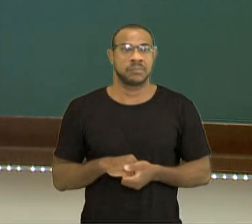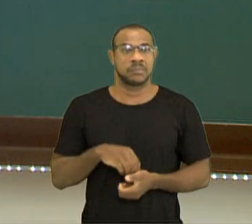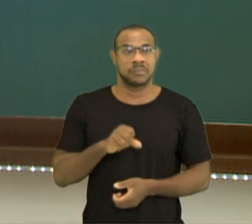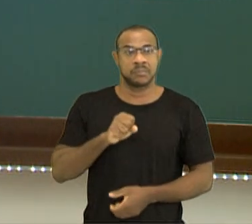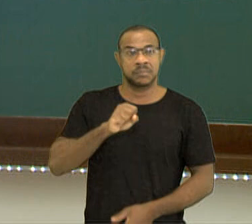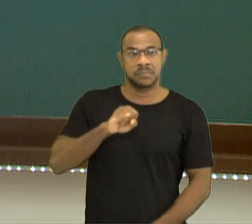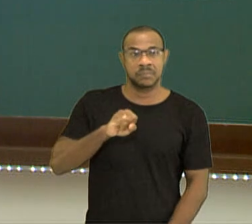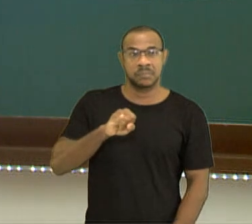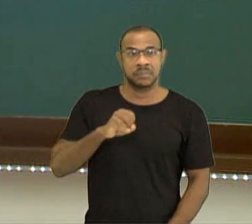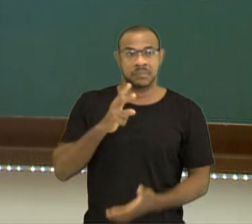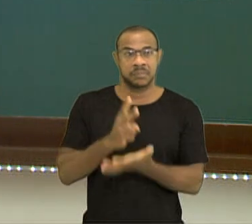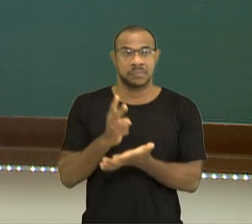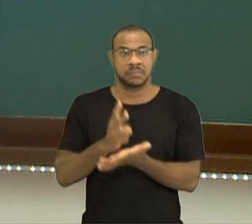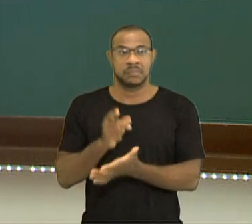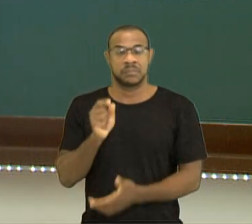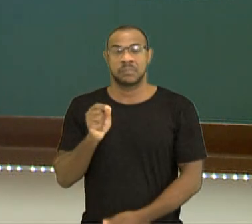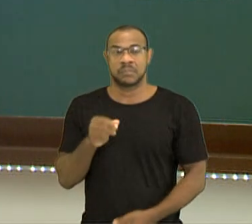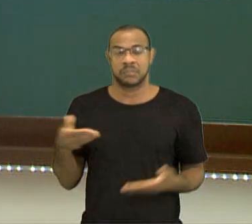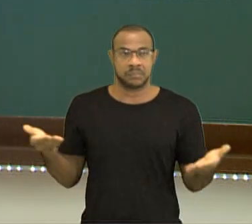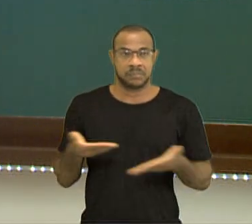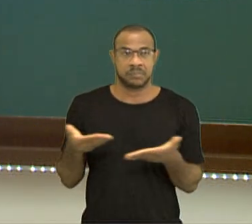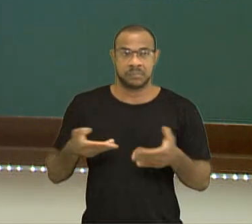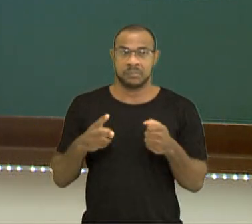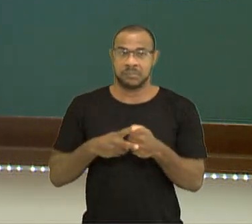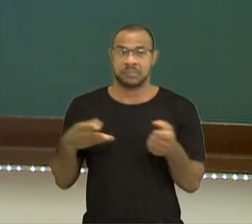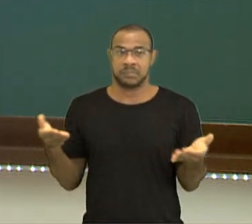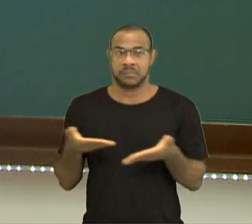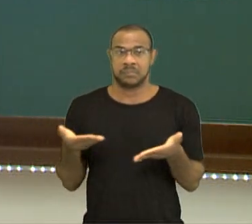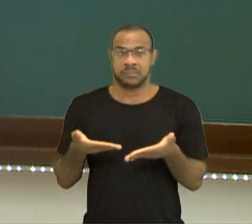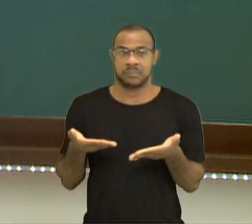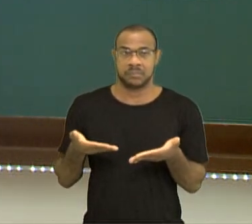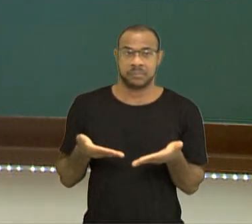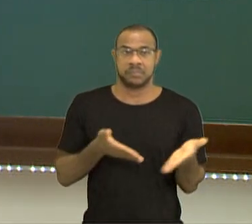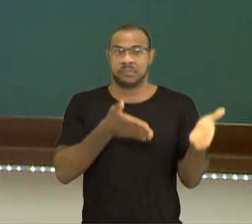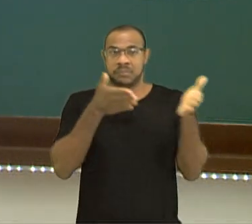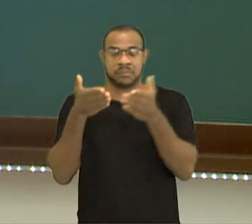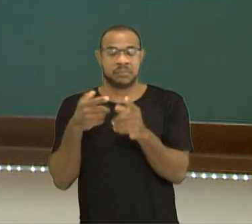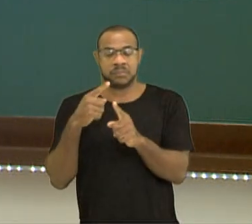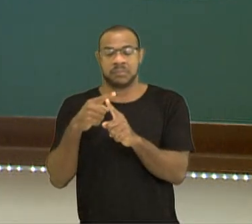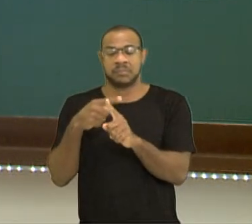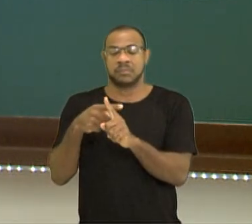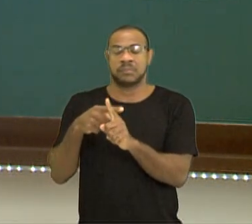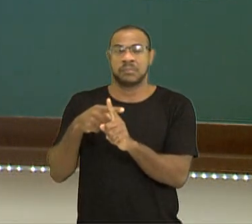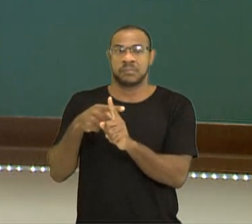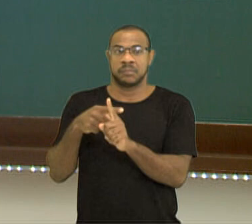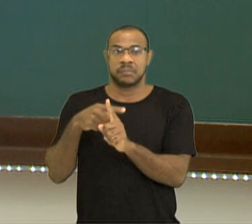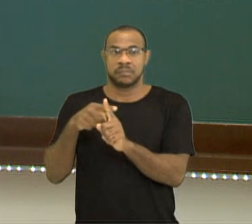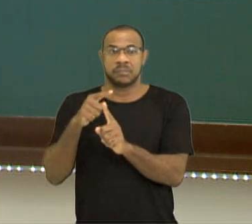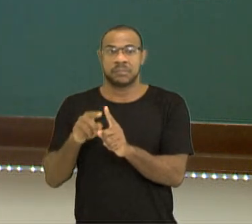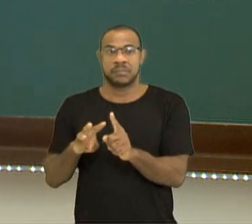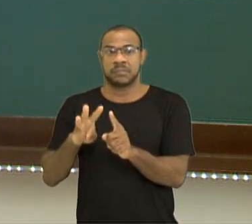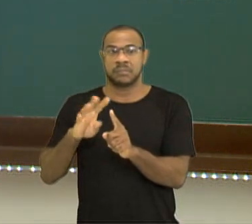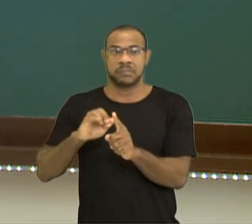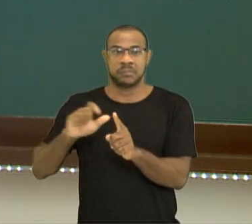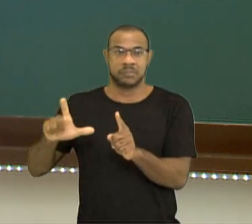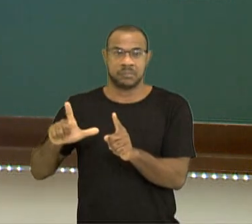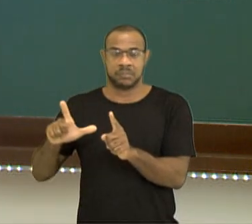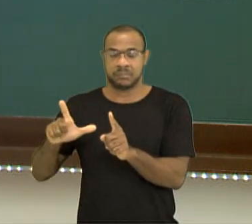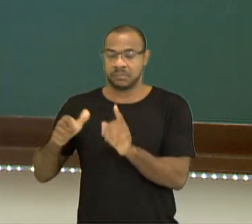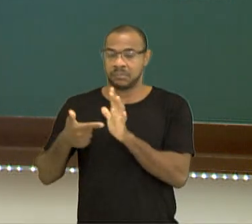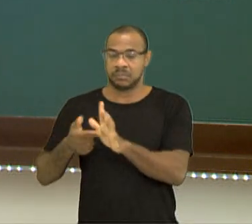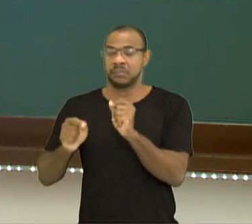sempre vem no presente simples, aqui o verbo está no presente, e a frase seguinte com will, indicando o